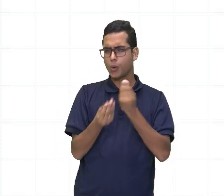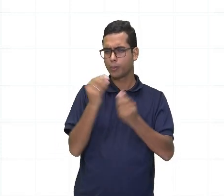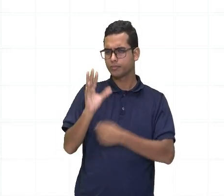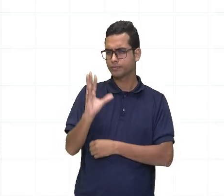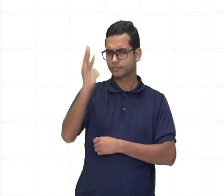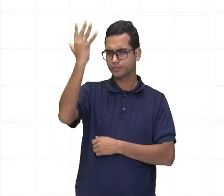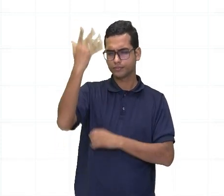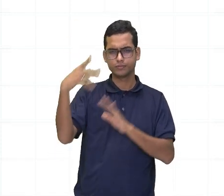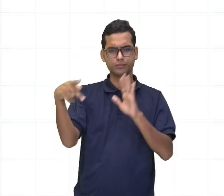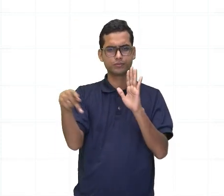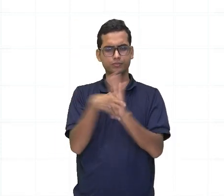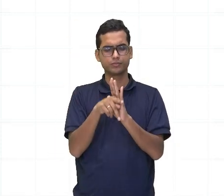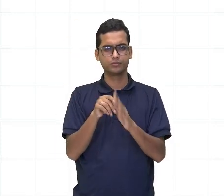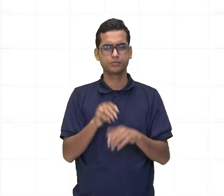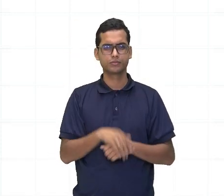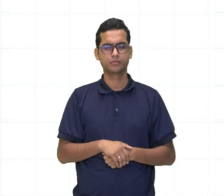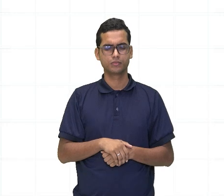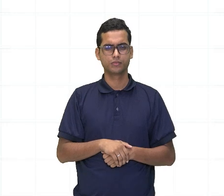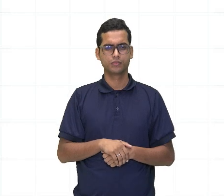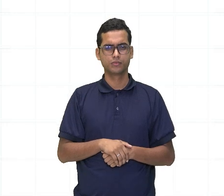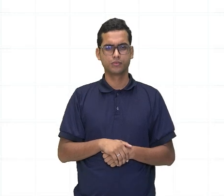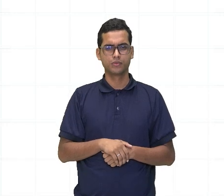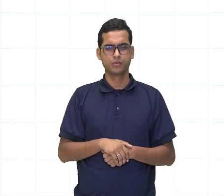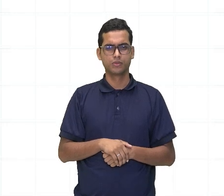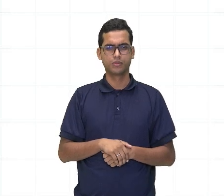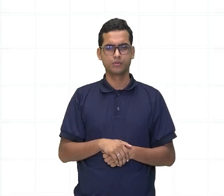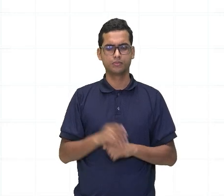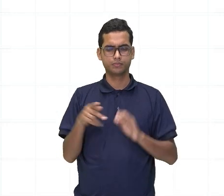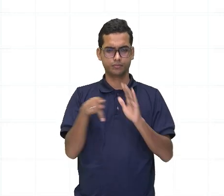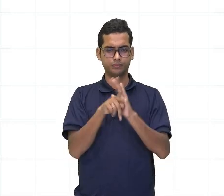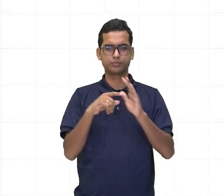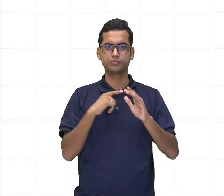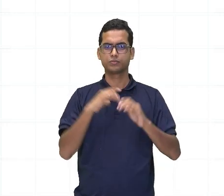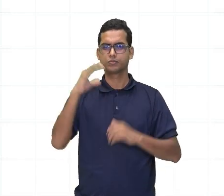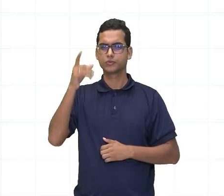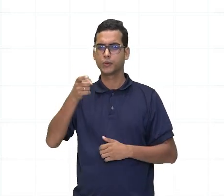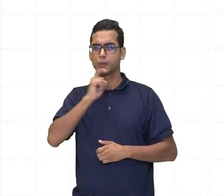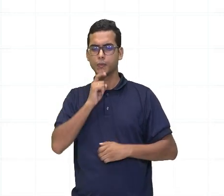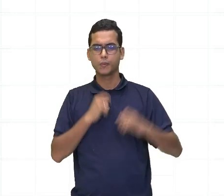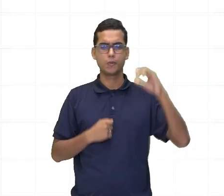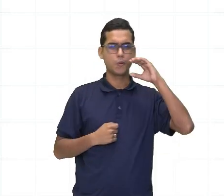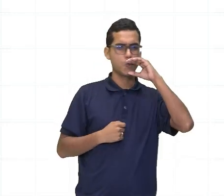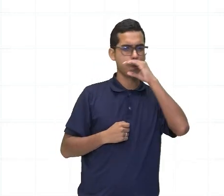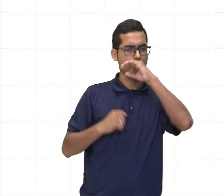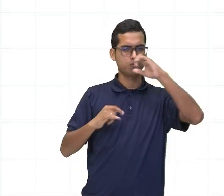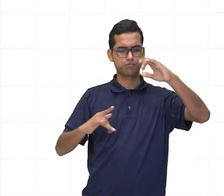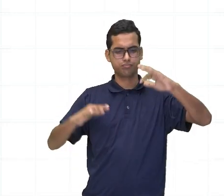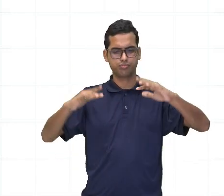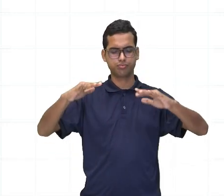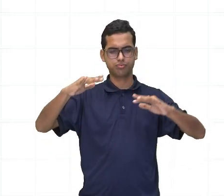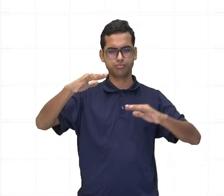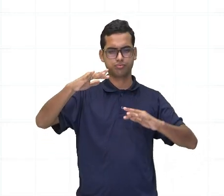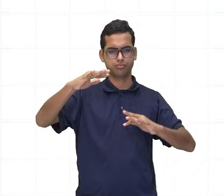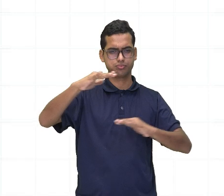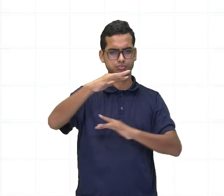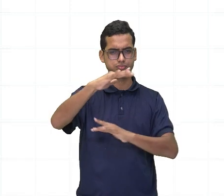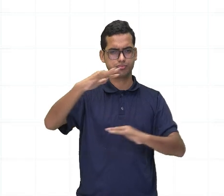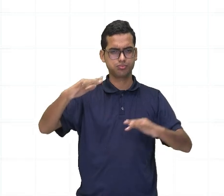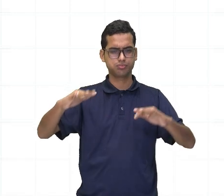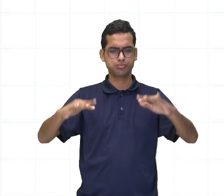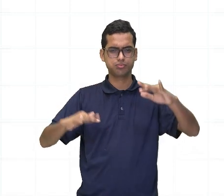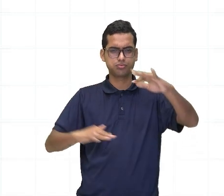da condução, através da convecção e através da irradiação. Então,